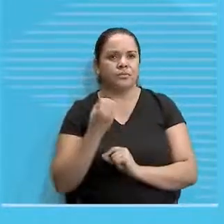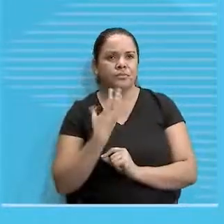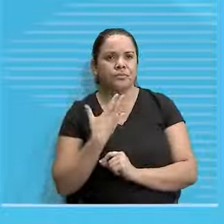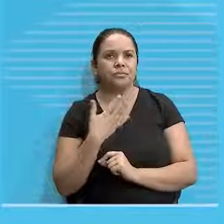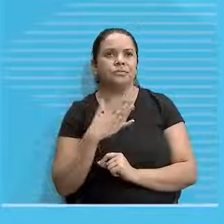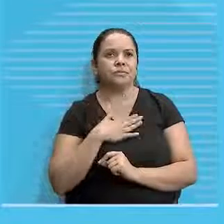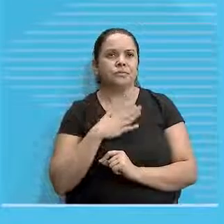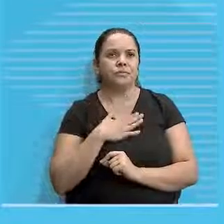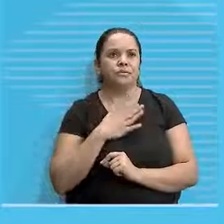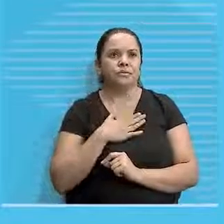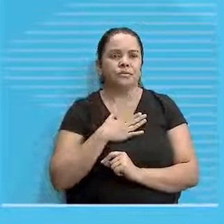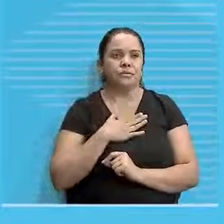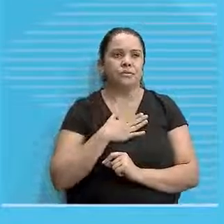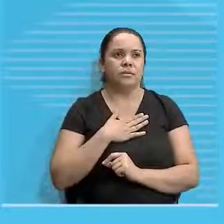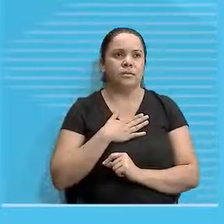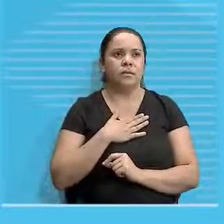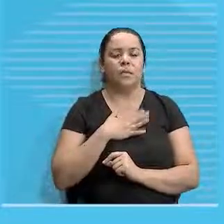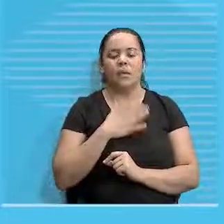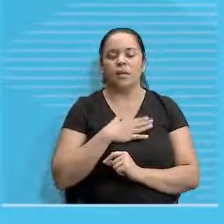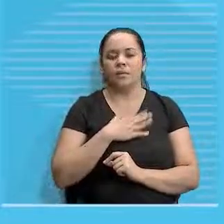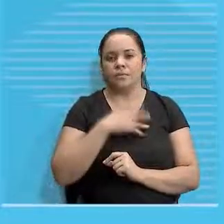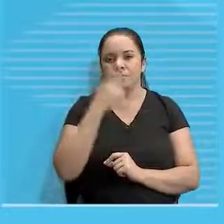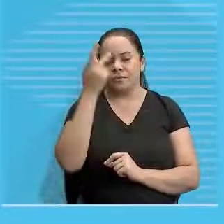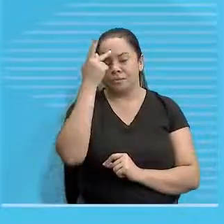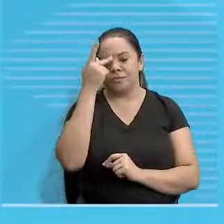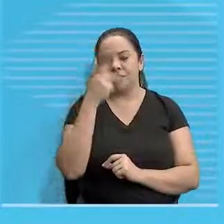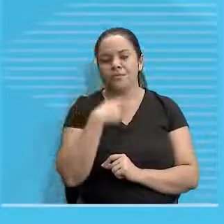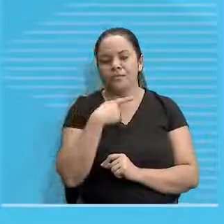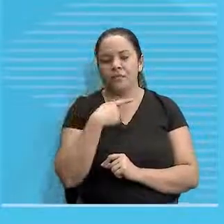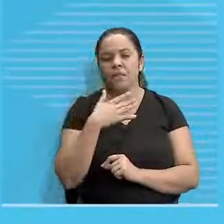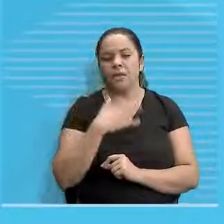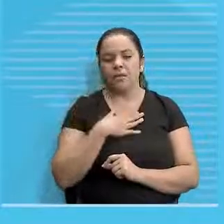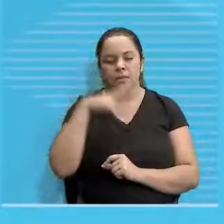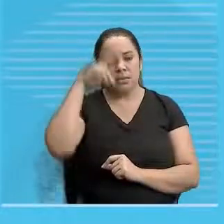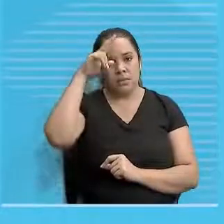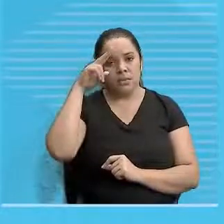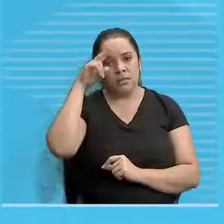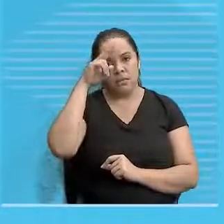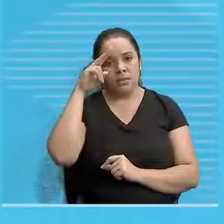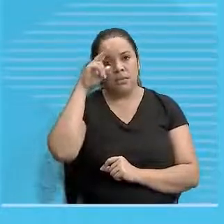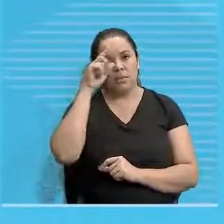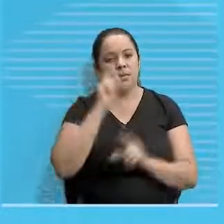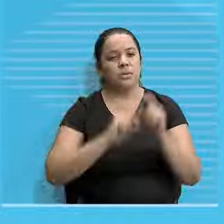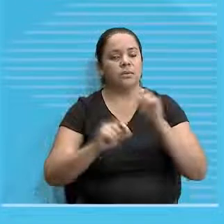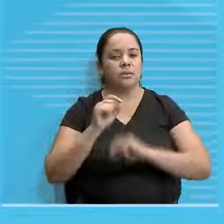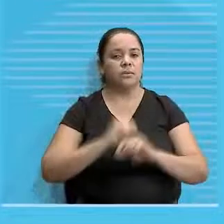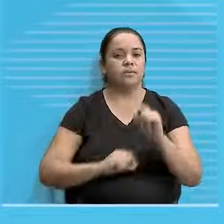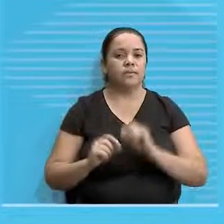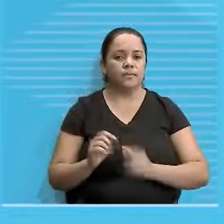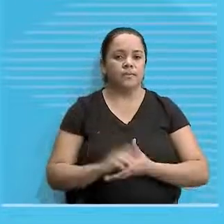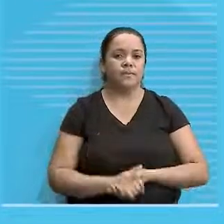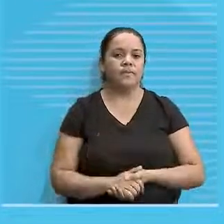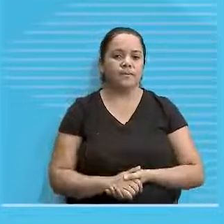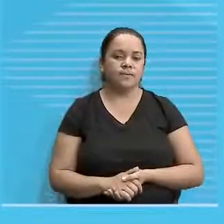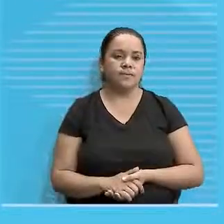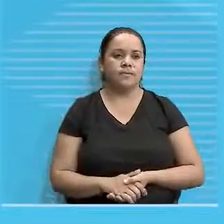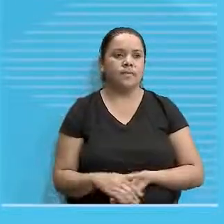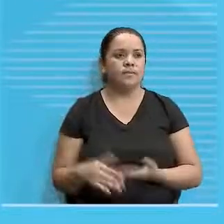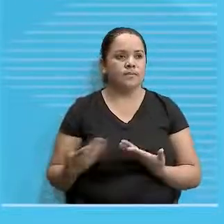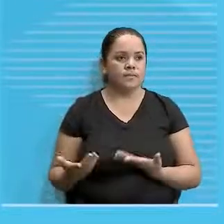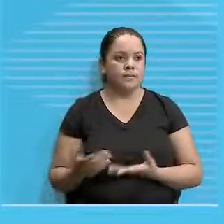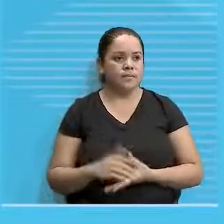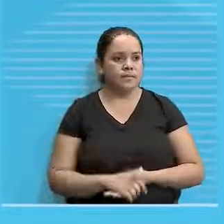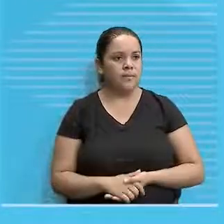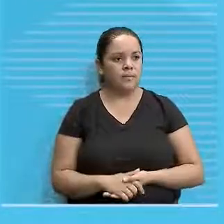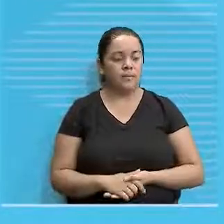minha personalidade, o que é que faz parte da minha história, o que é que faz parte de quem eu sou. Porque, afinal de contas,